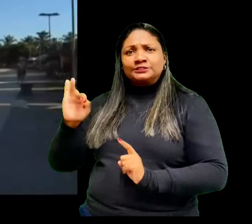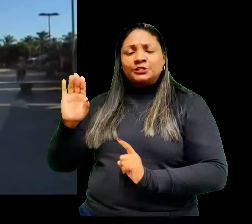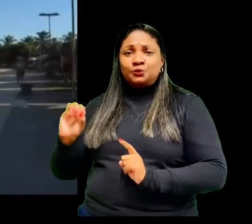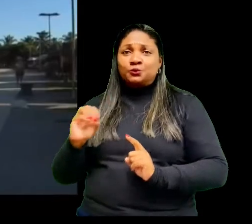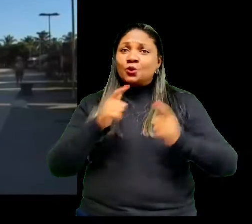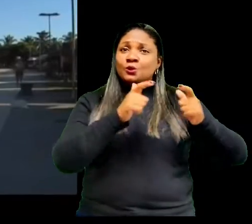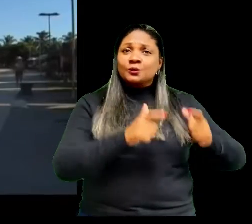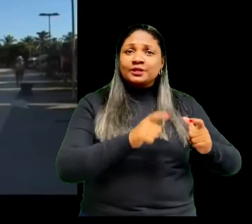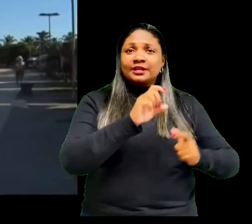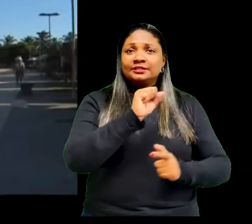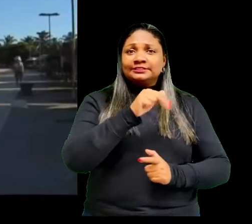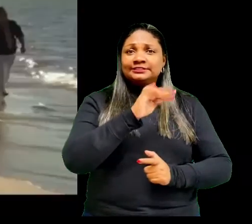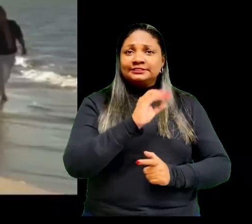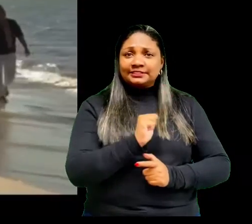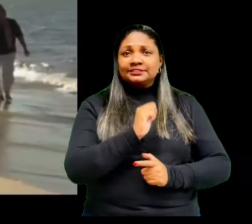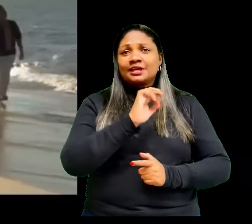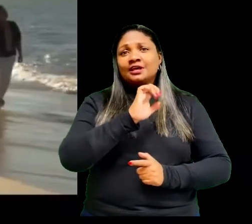Cabralha.